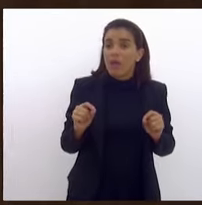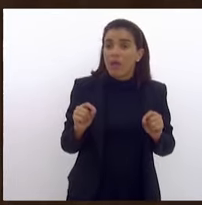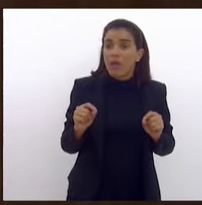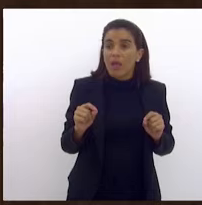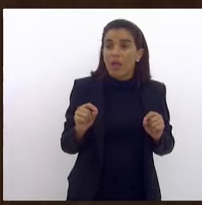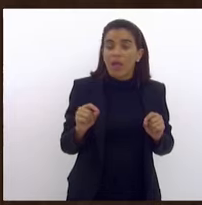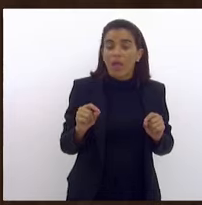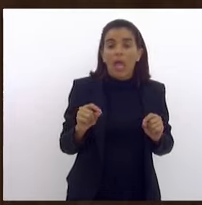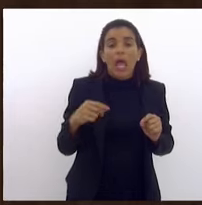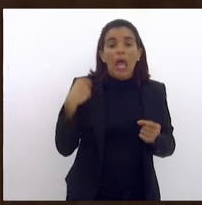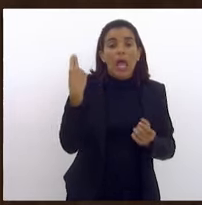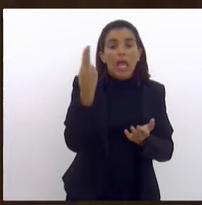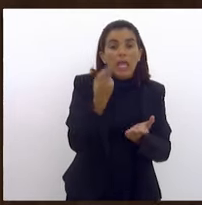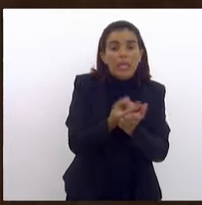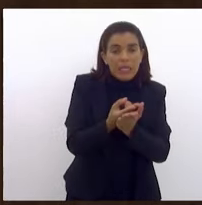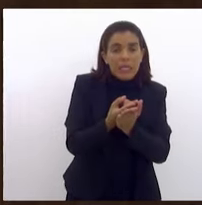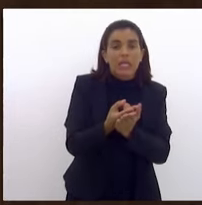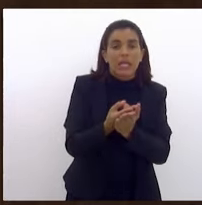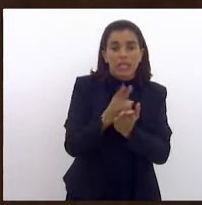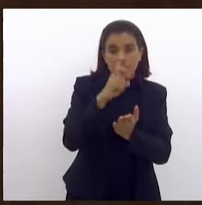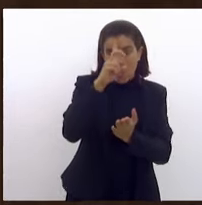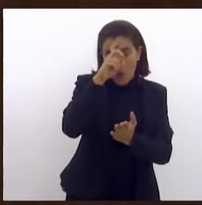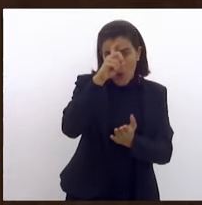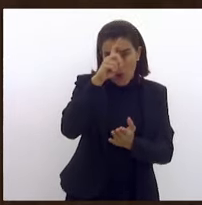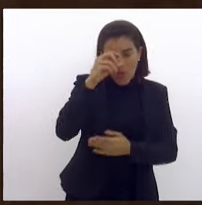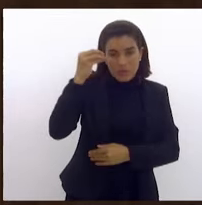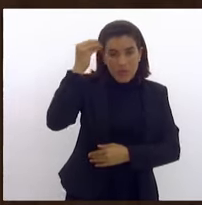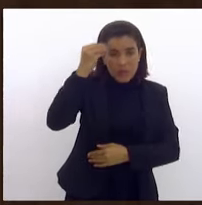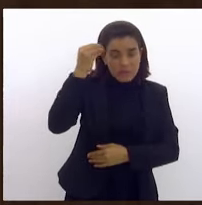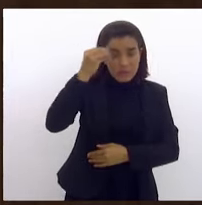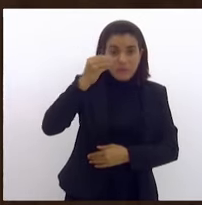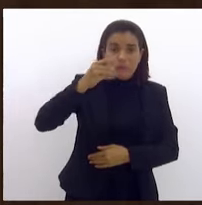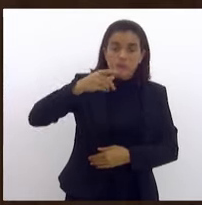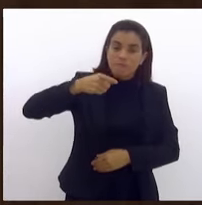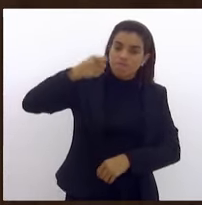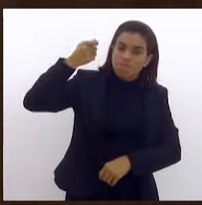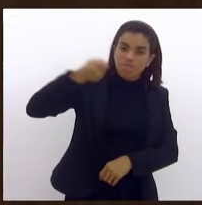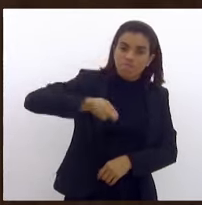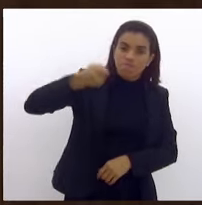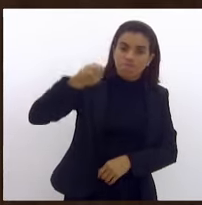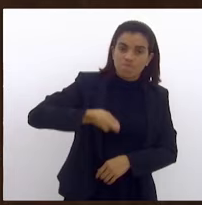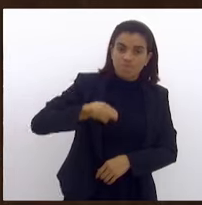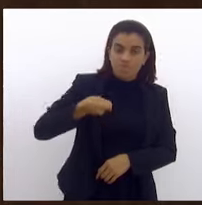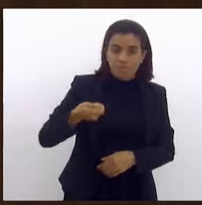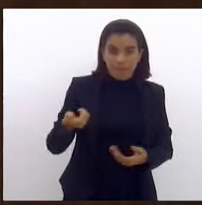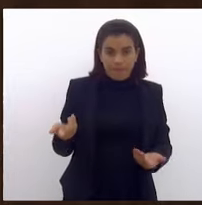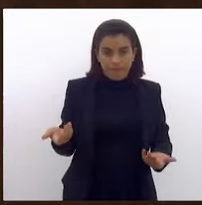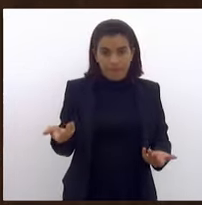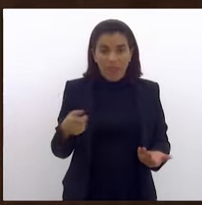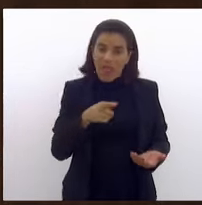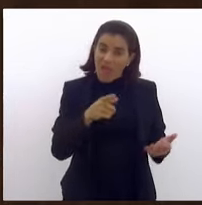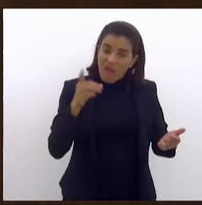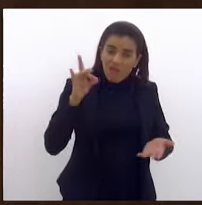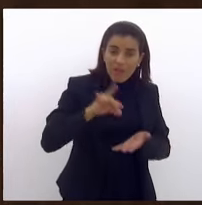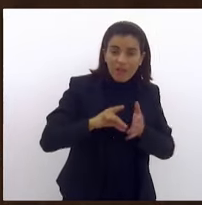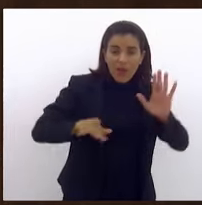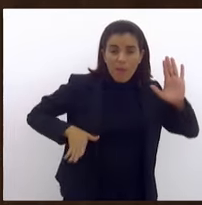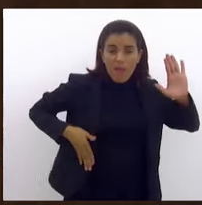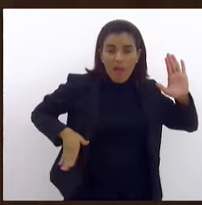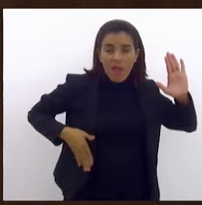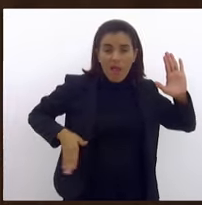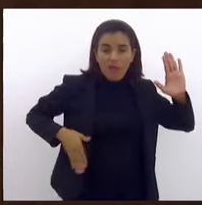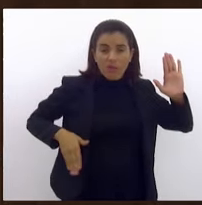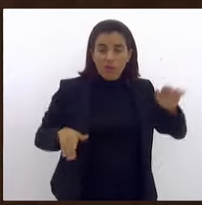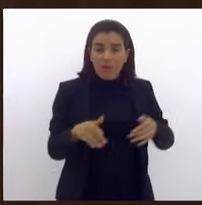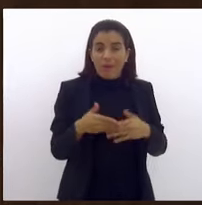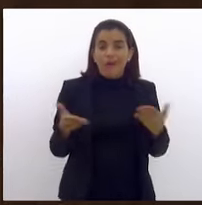internação compulsória, coisa que ele era contra e assinou o TAC. É o verdadeiro malandro da cidade do Rio.